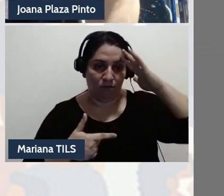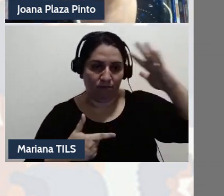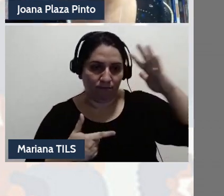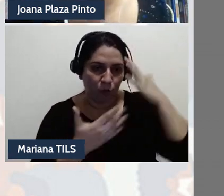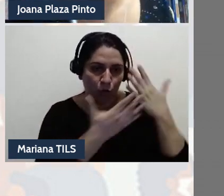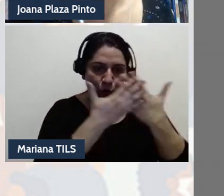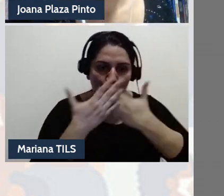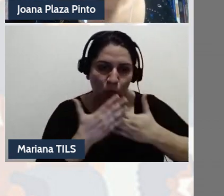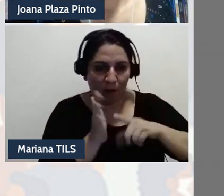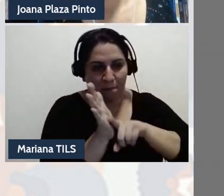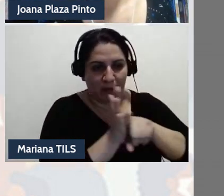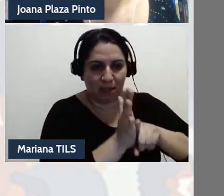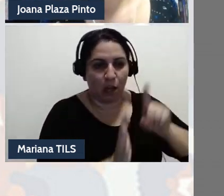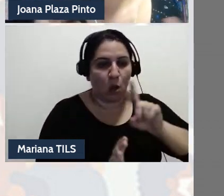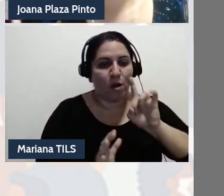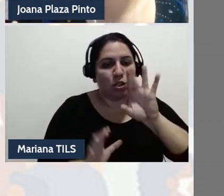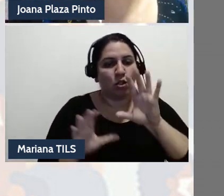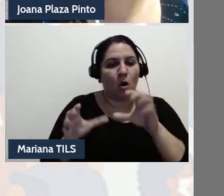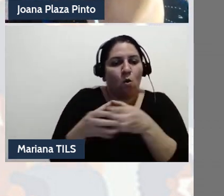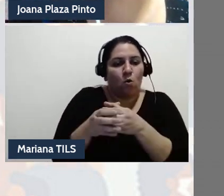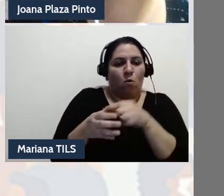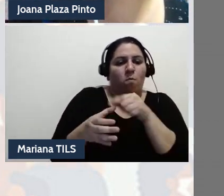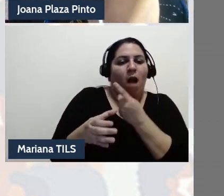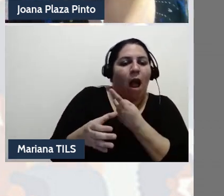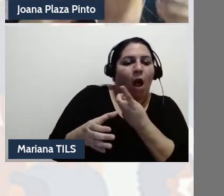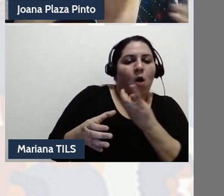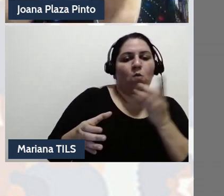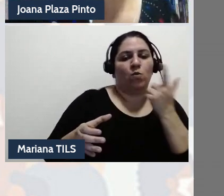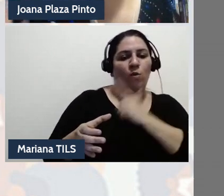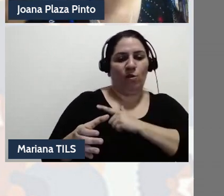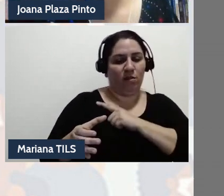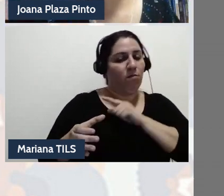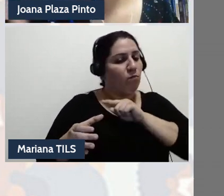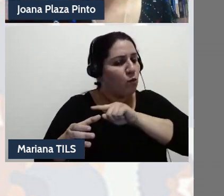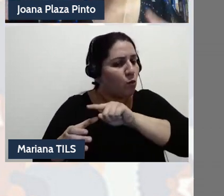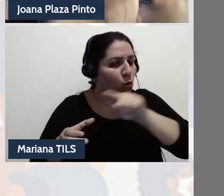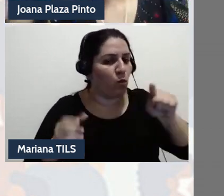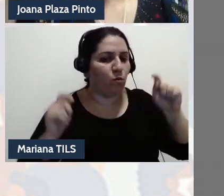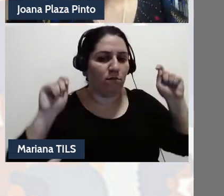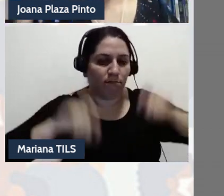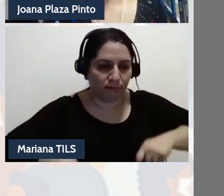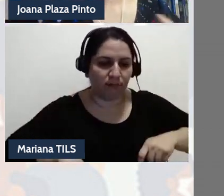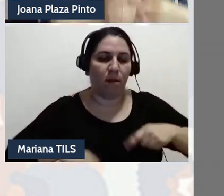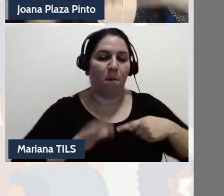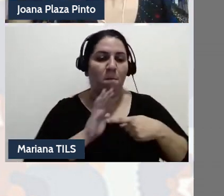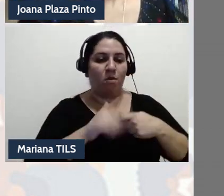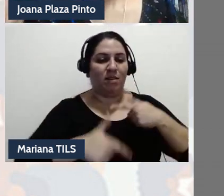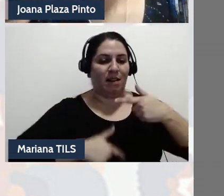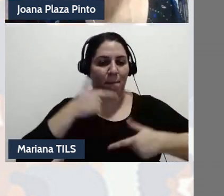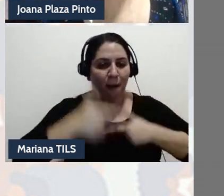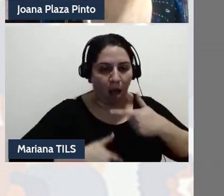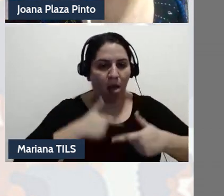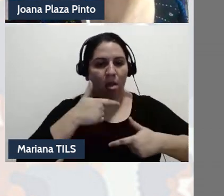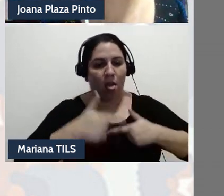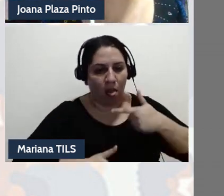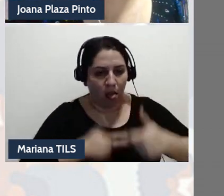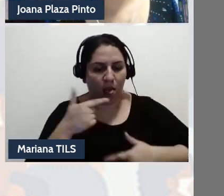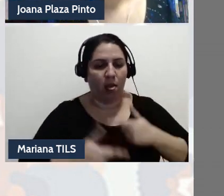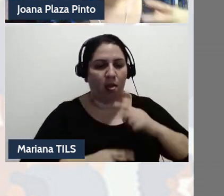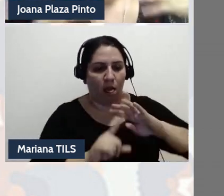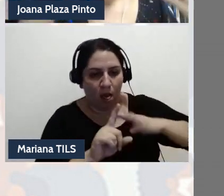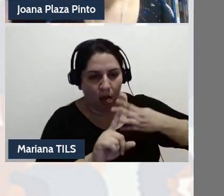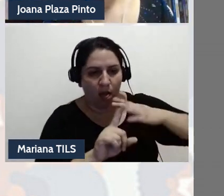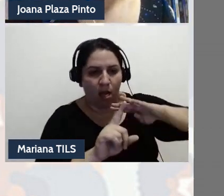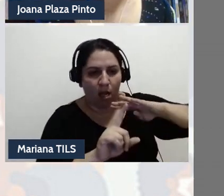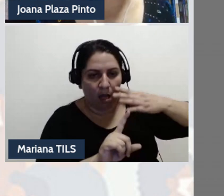de alguns e o trabalho reprodutivo continue sendo essa sobrecarga